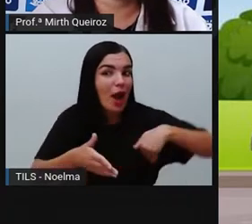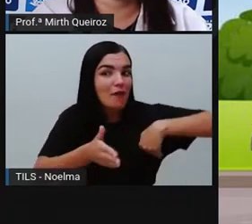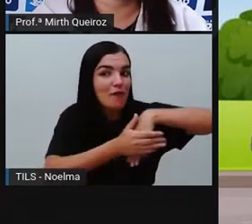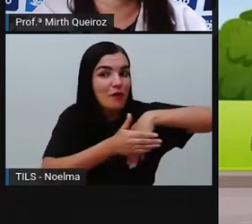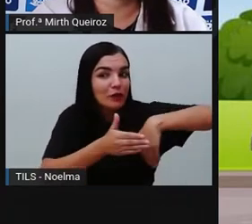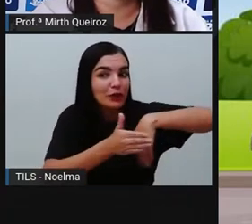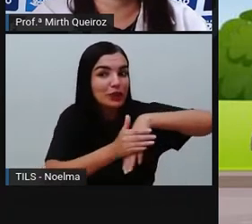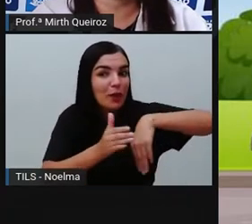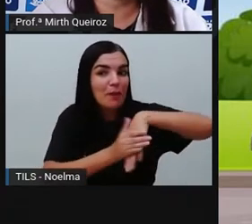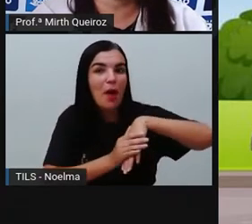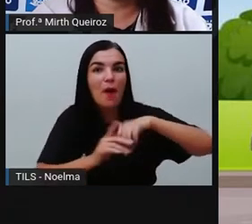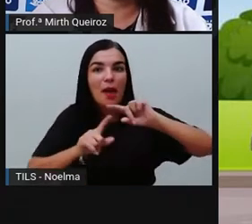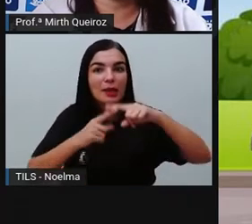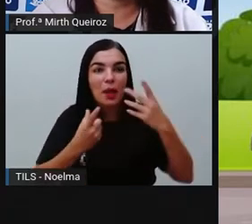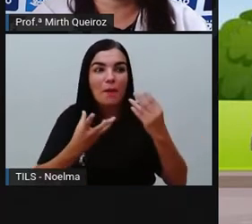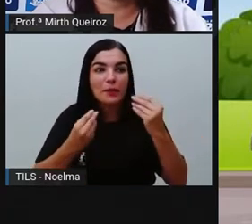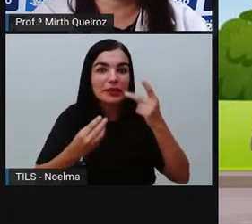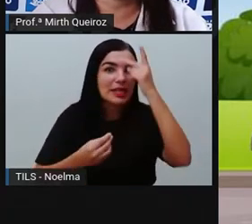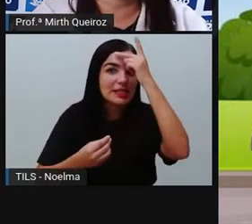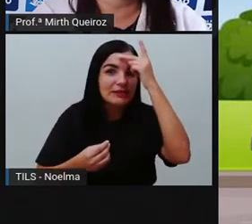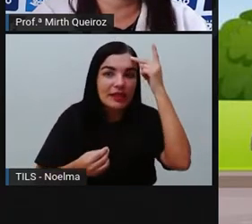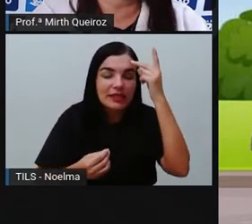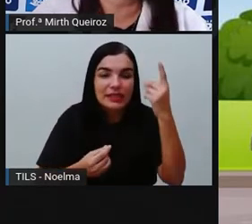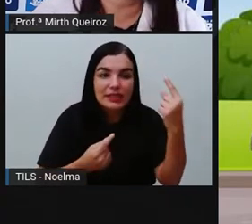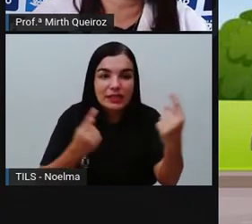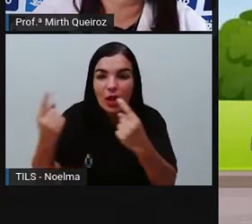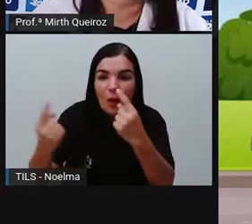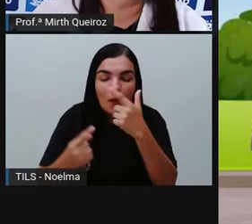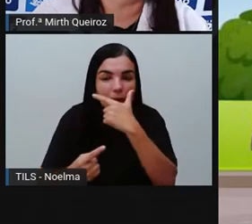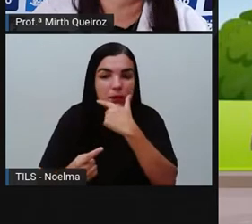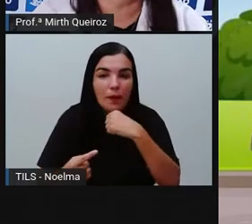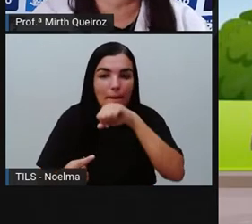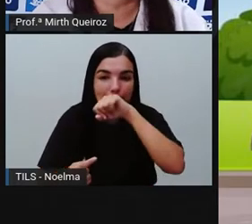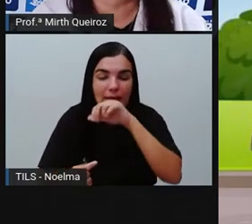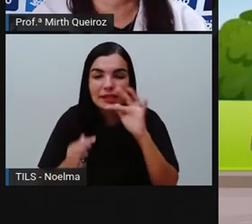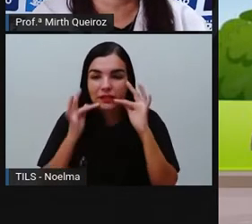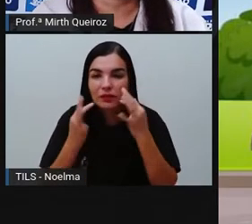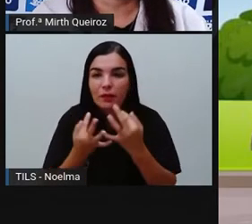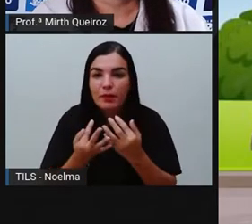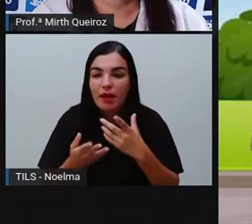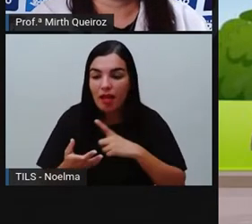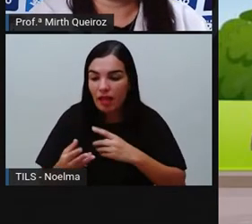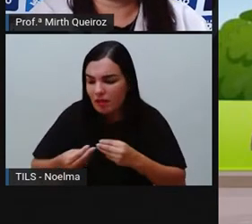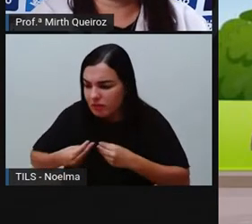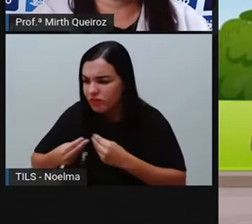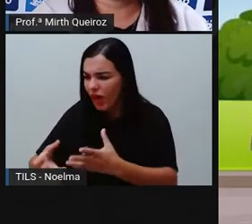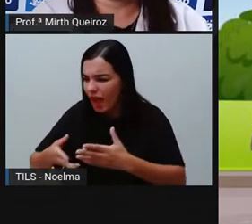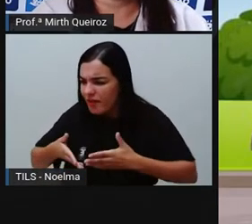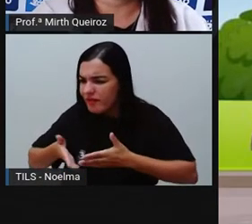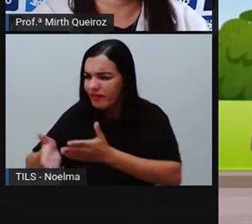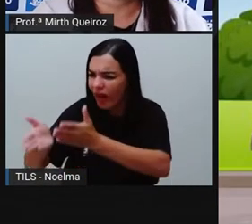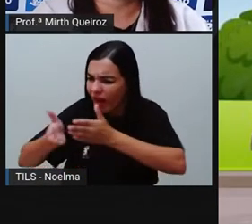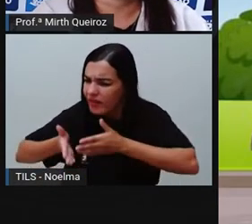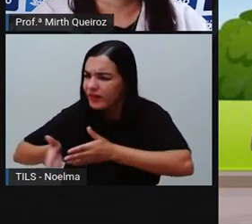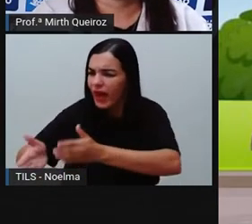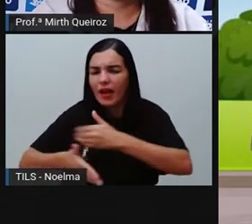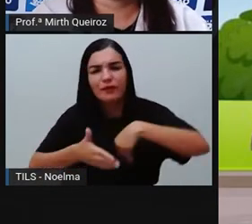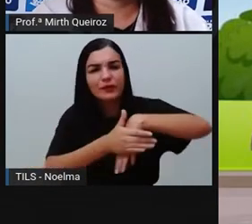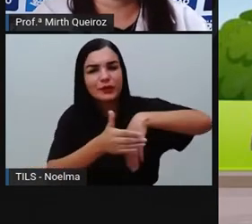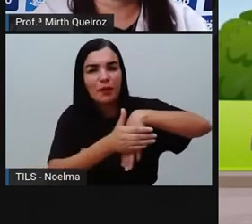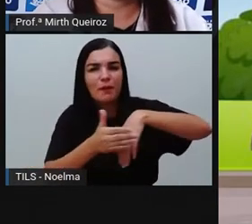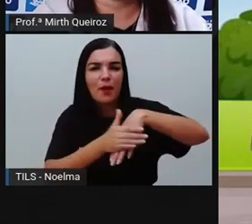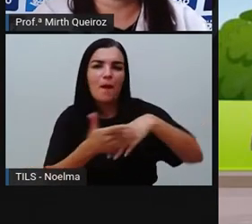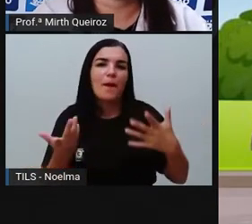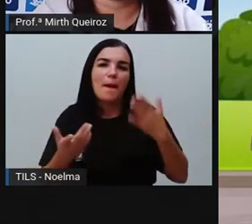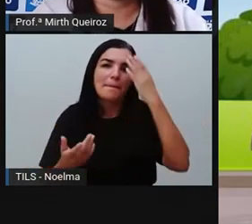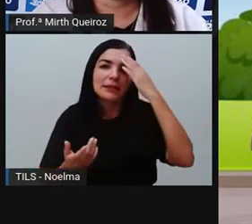muitas vezes o estímulo dos pais fica todo direcionado ao esporte mais popular do Brasil, principalmente aí no caso